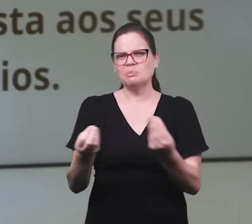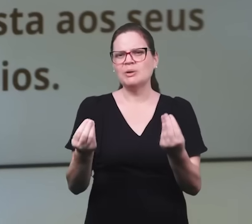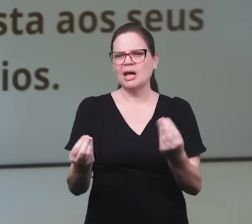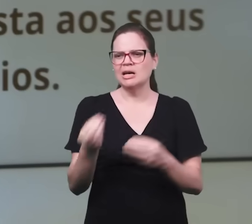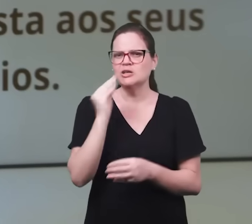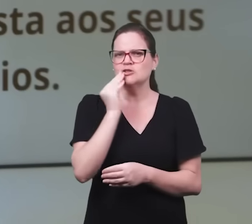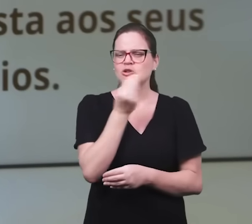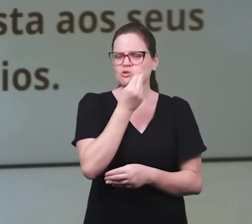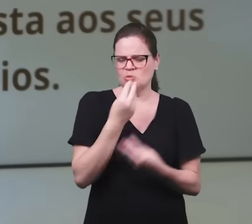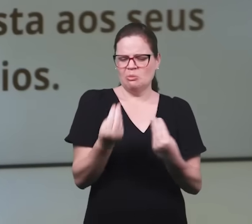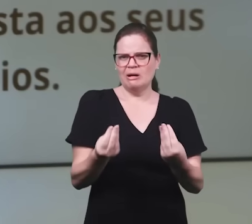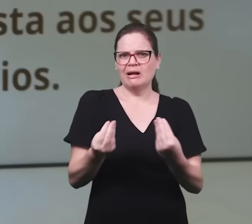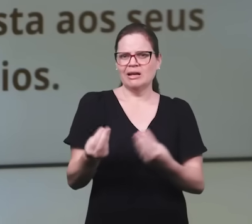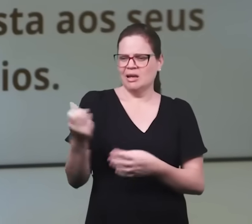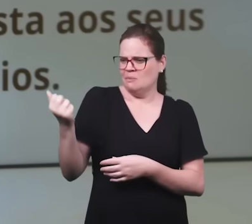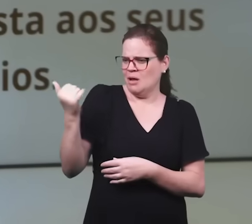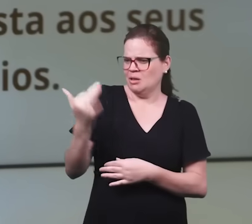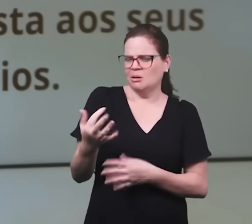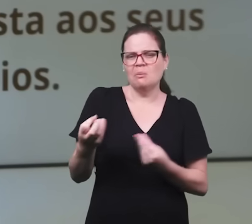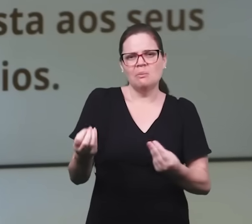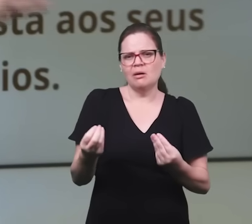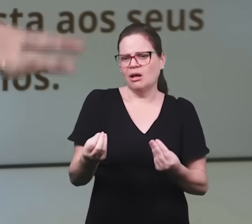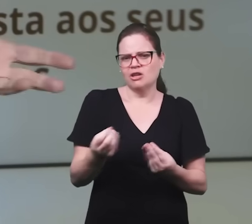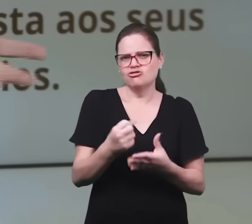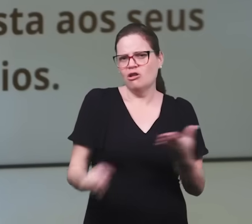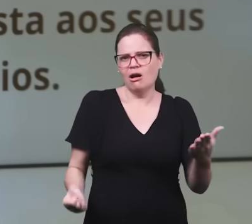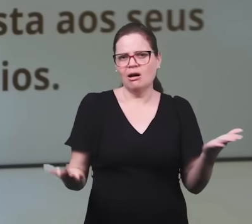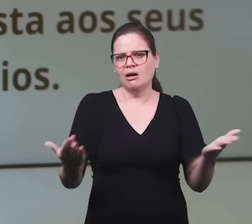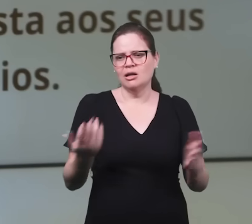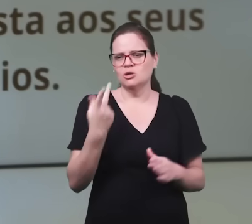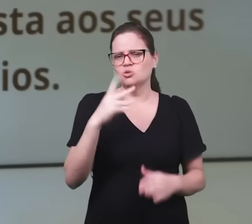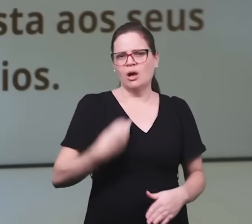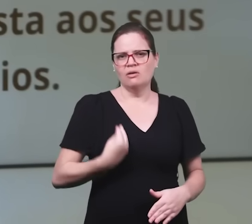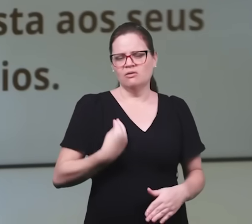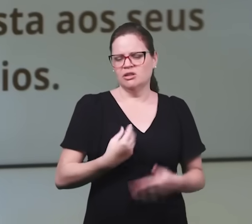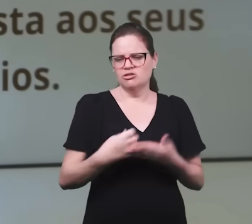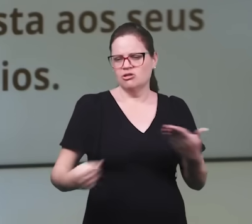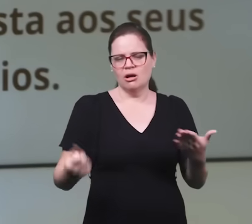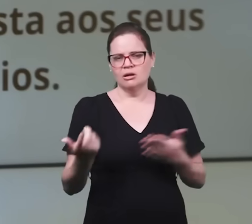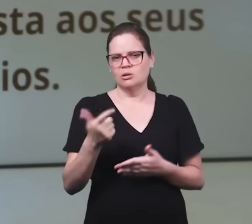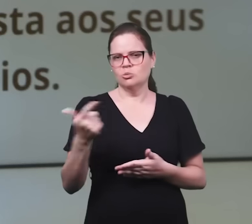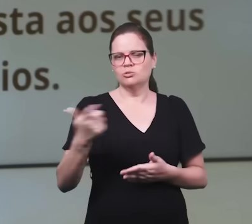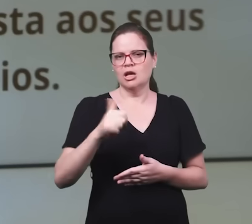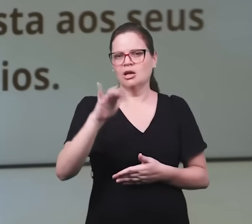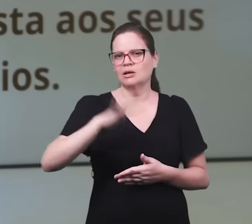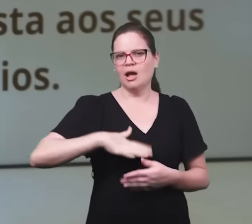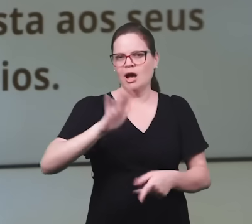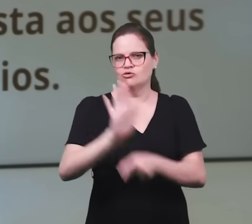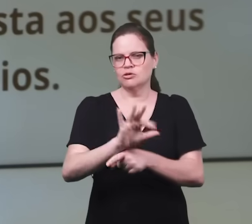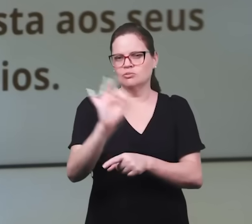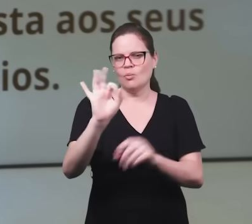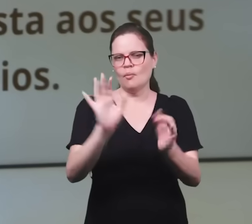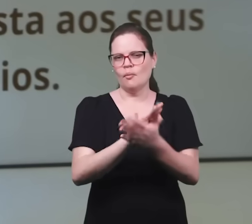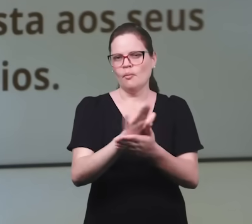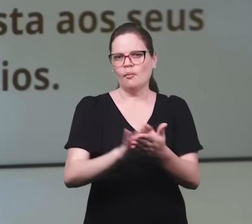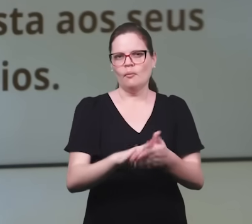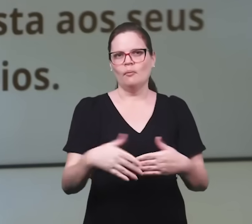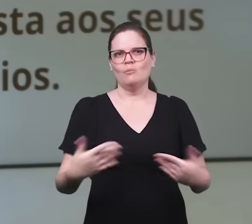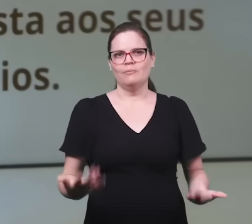madrugada, jejum, mas não tem salvação, não há escape, não há quem possa te